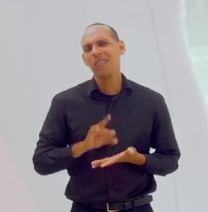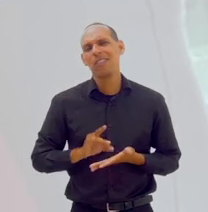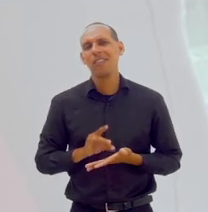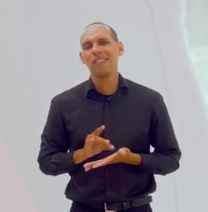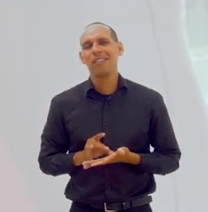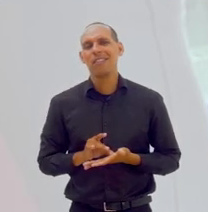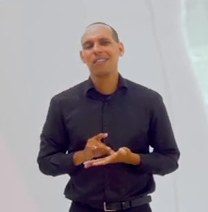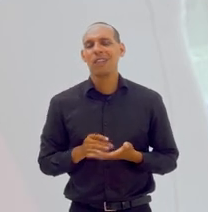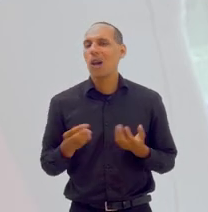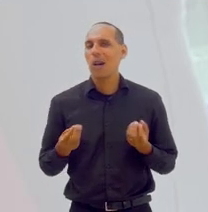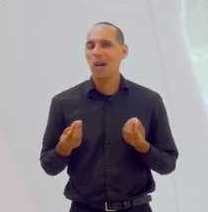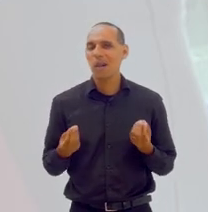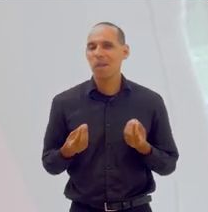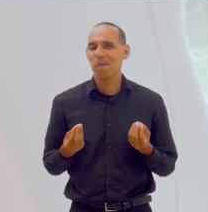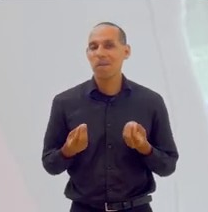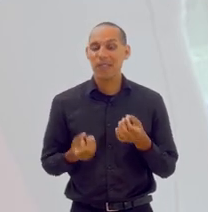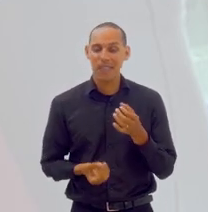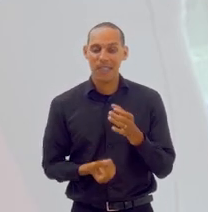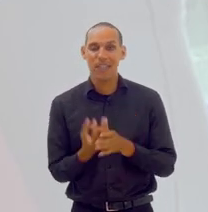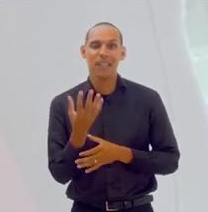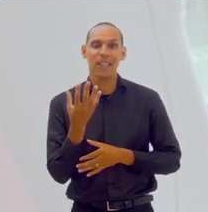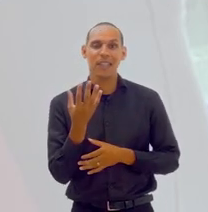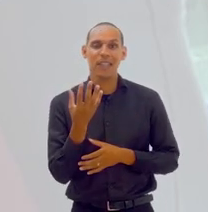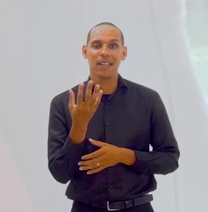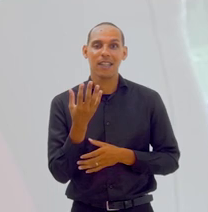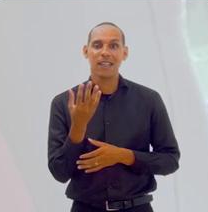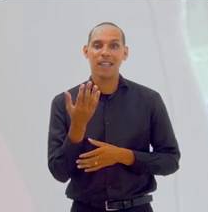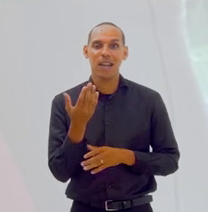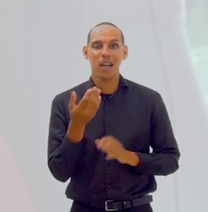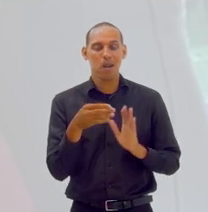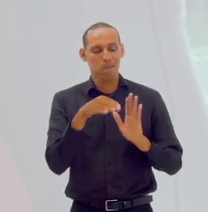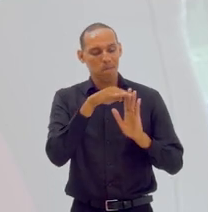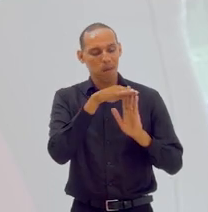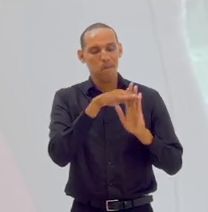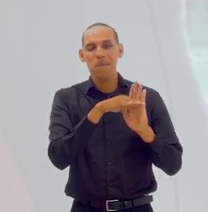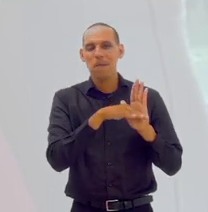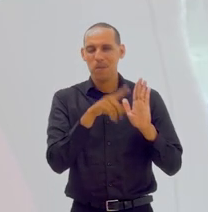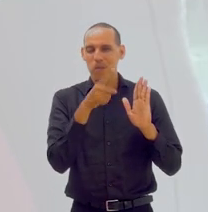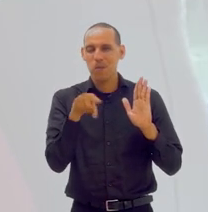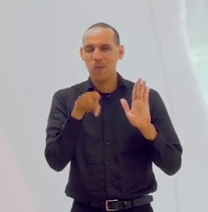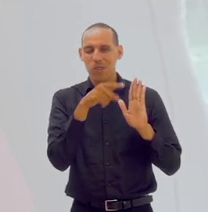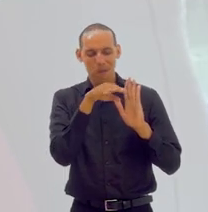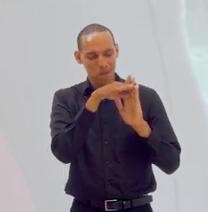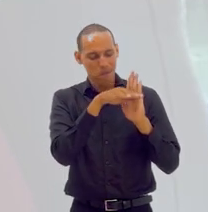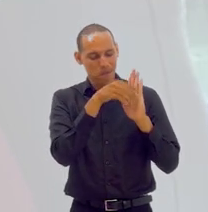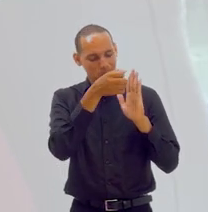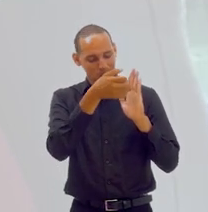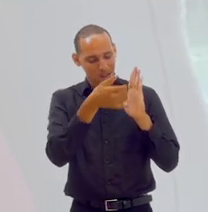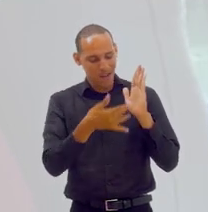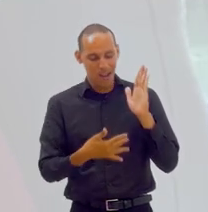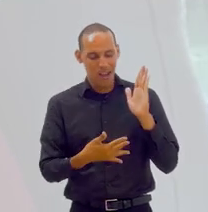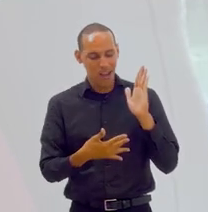bom no sentido de criar um repertório